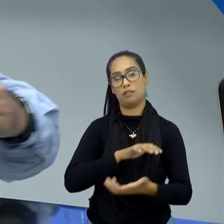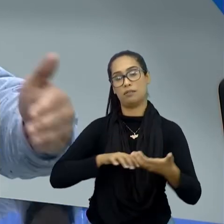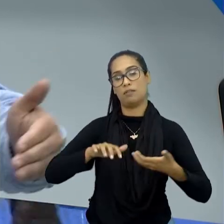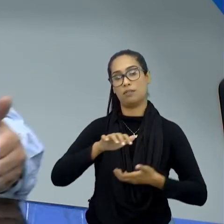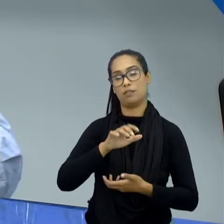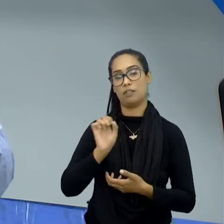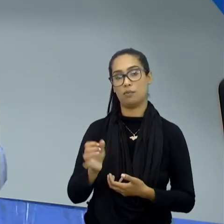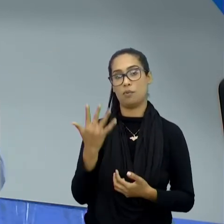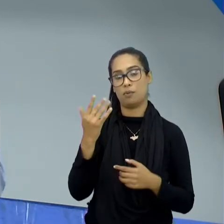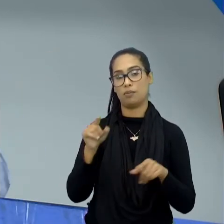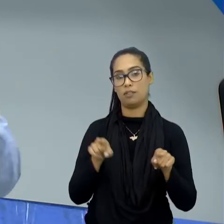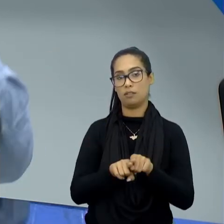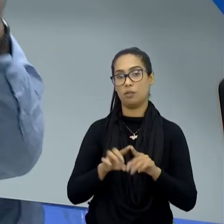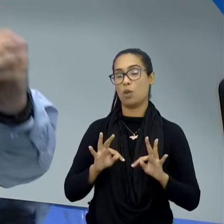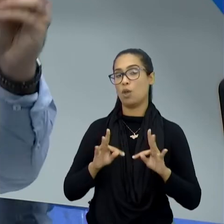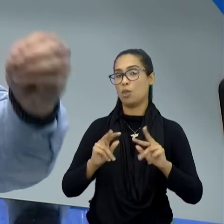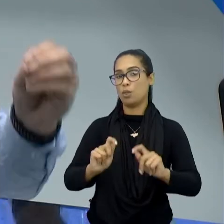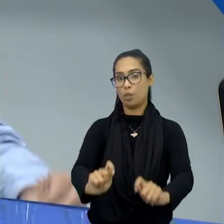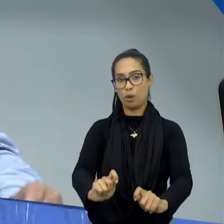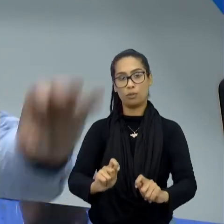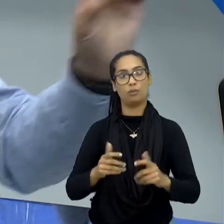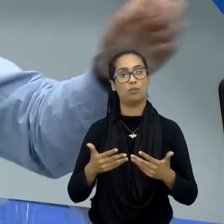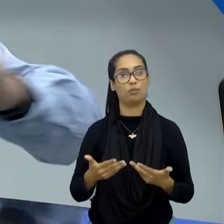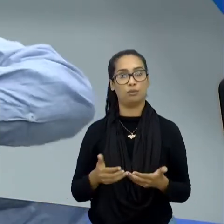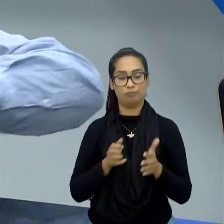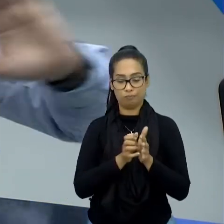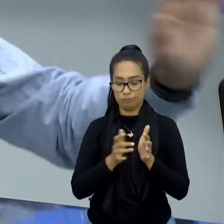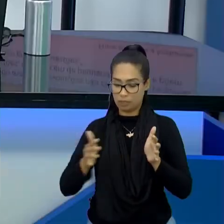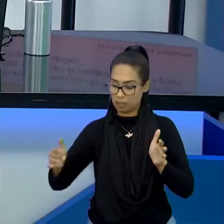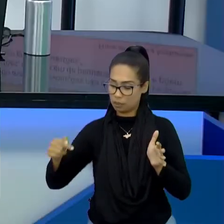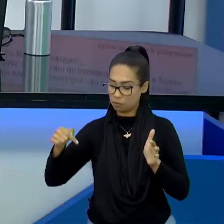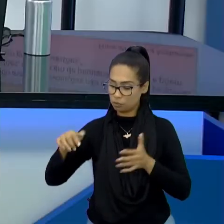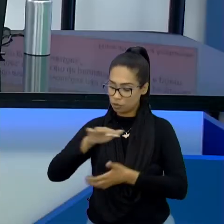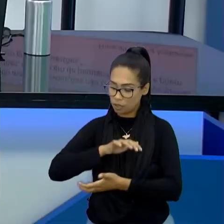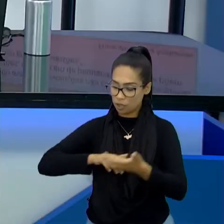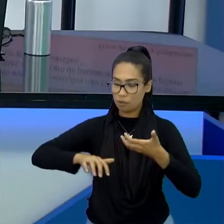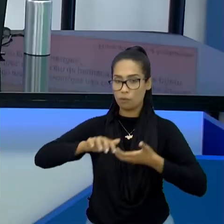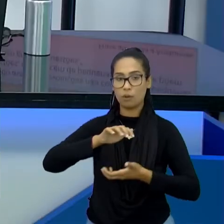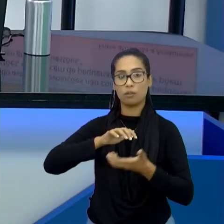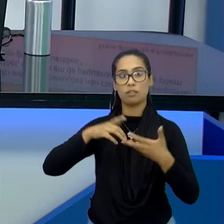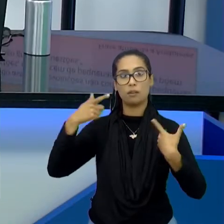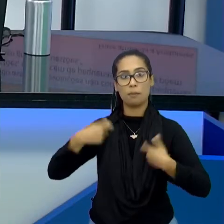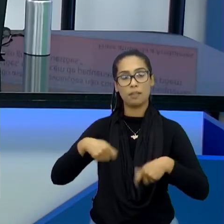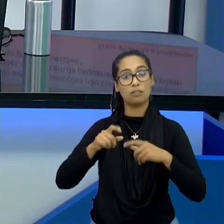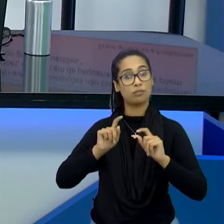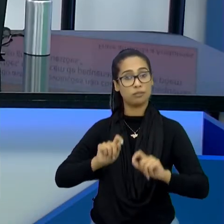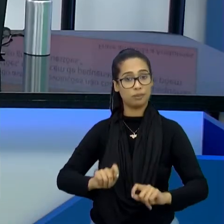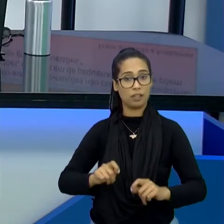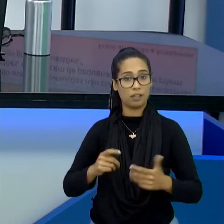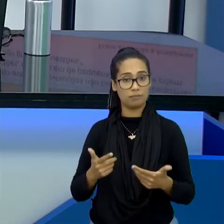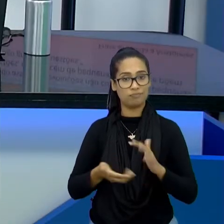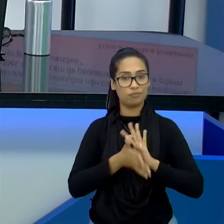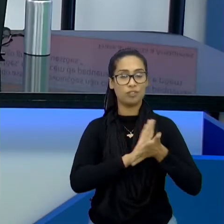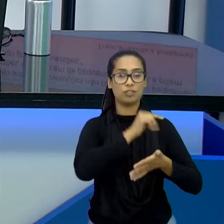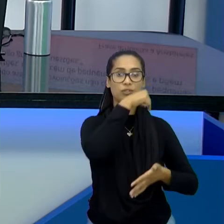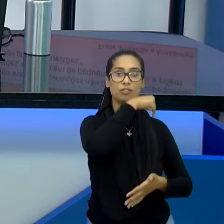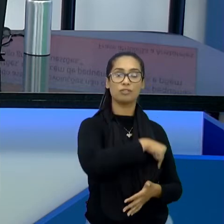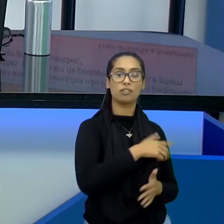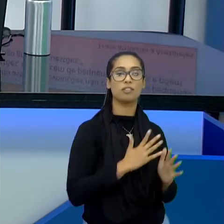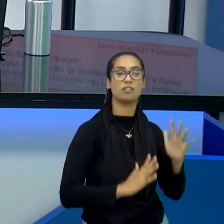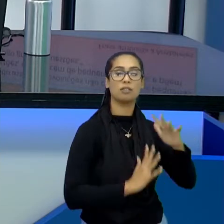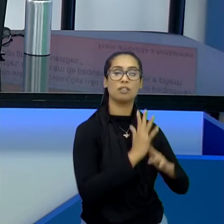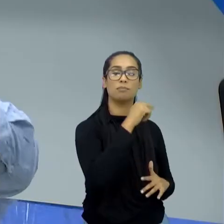Contemporânea, todos os processos revolucionários eles nascem do caos. Ninguém pensa em fazer revolução se a situação estiver boa.